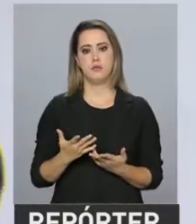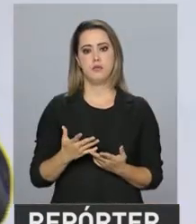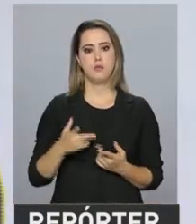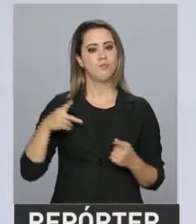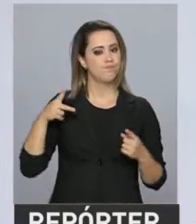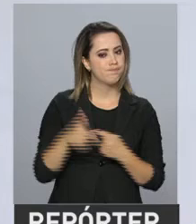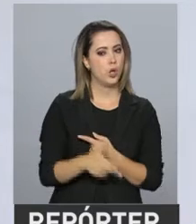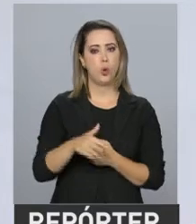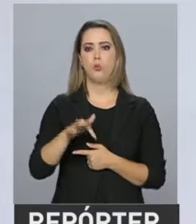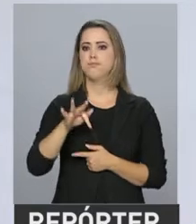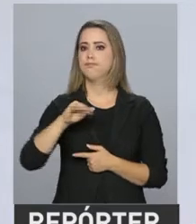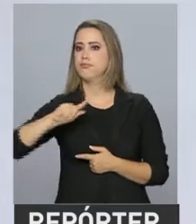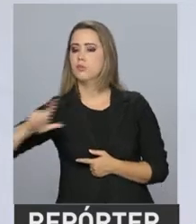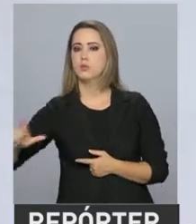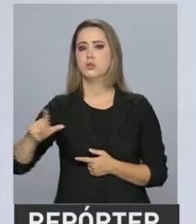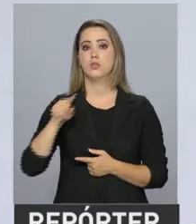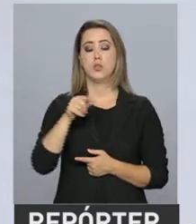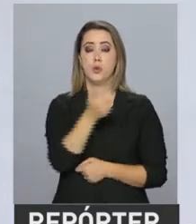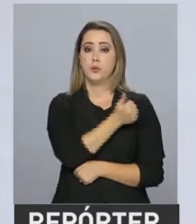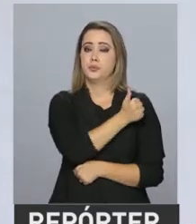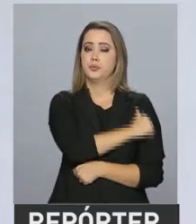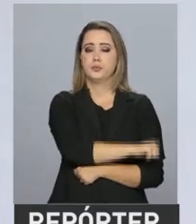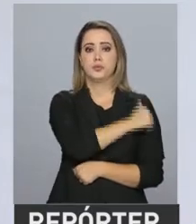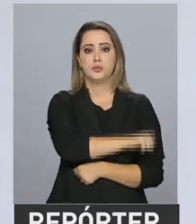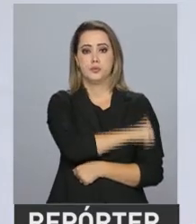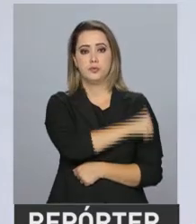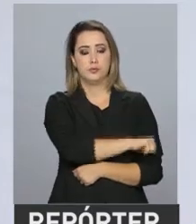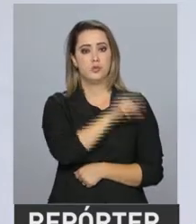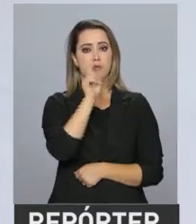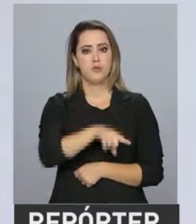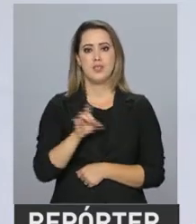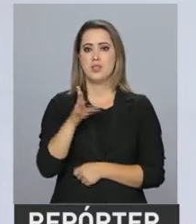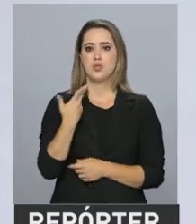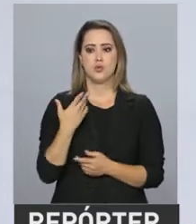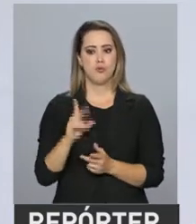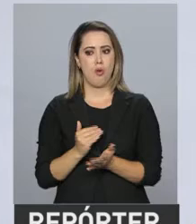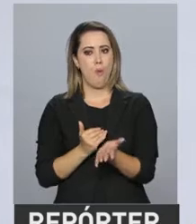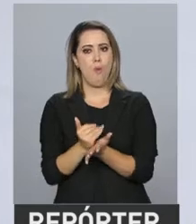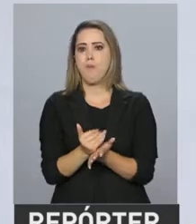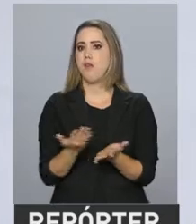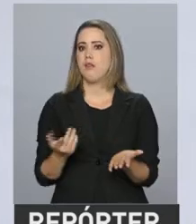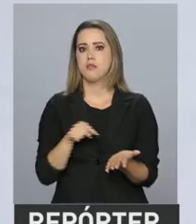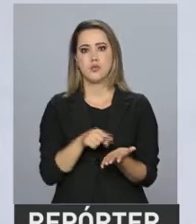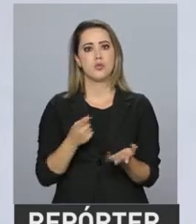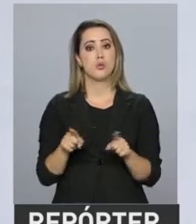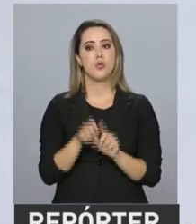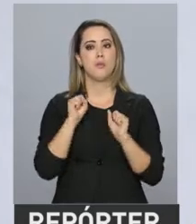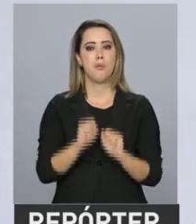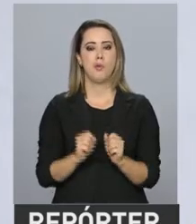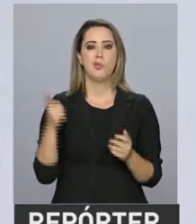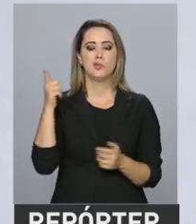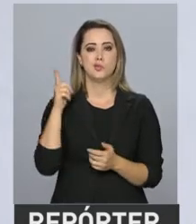gravíssimo o rio de janeiro é só a ponta do iceberg do que pode